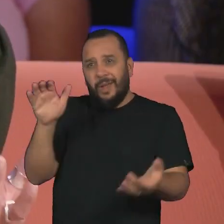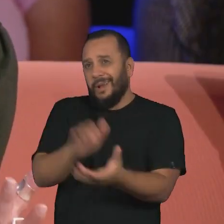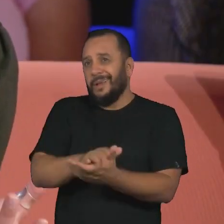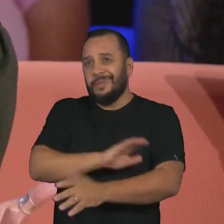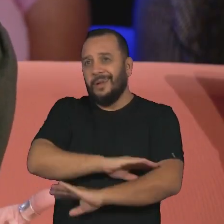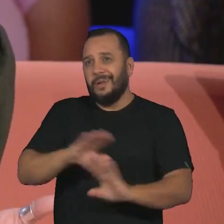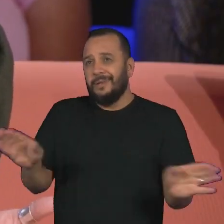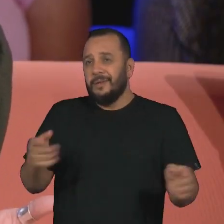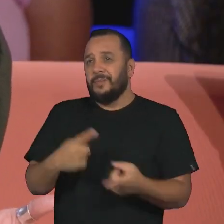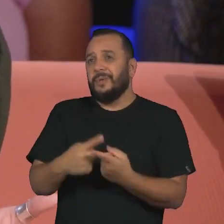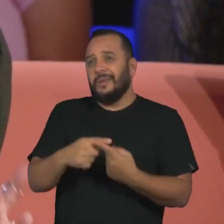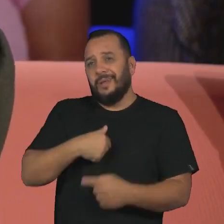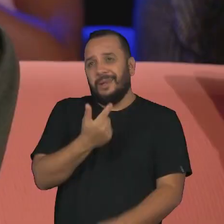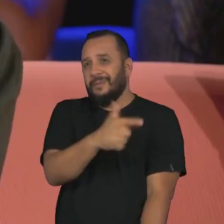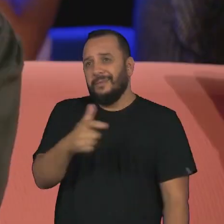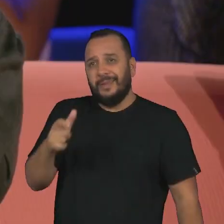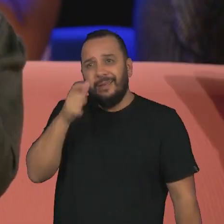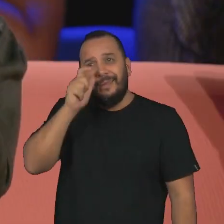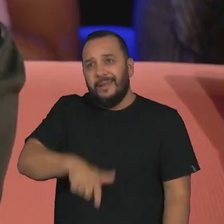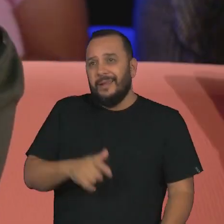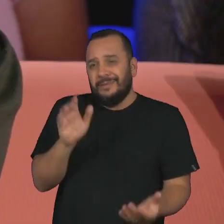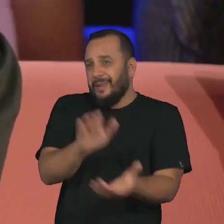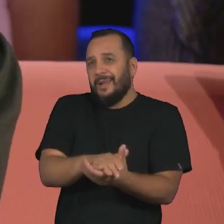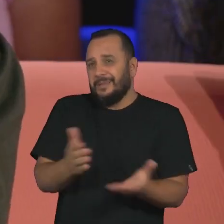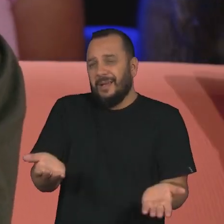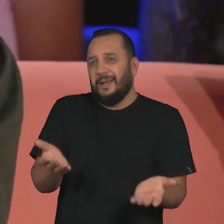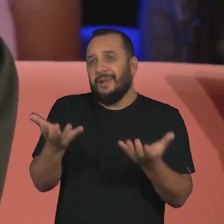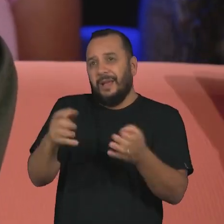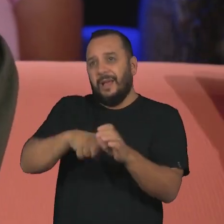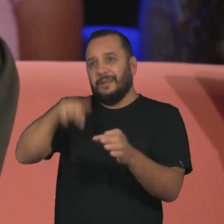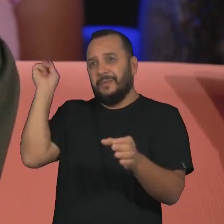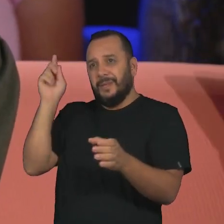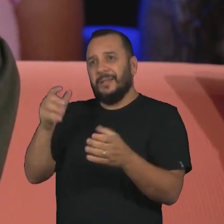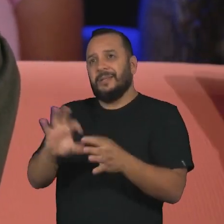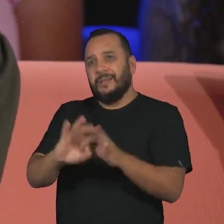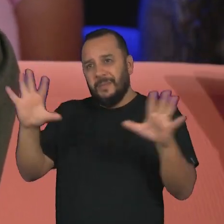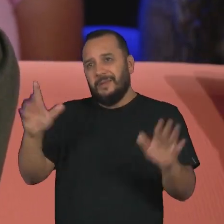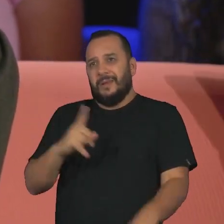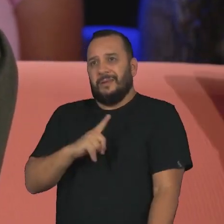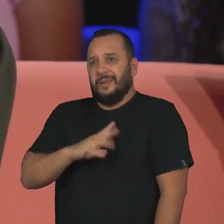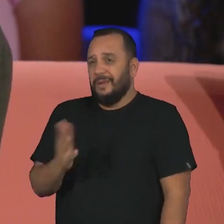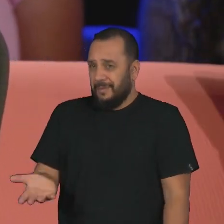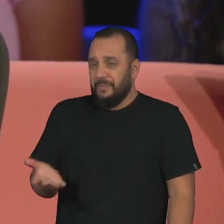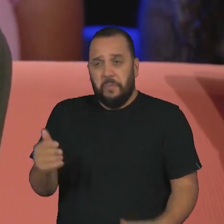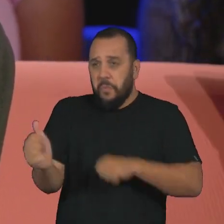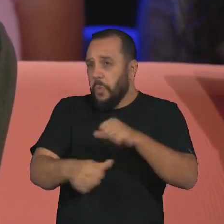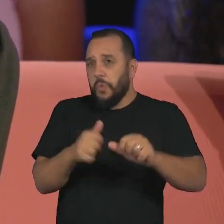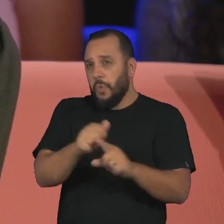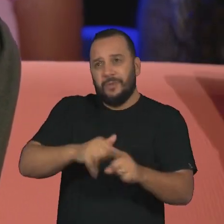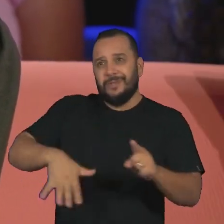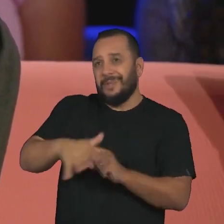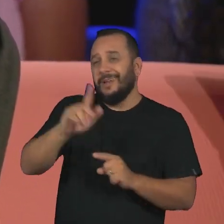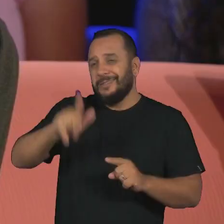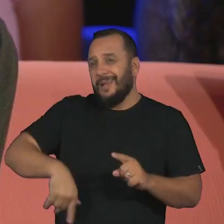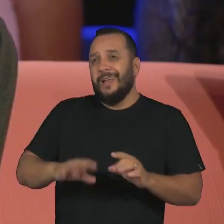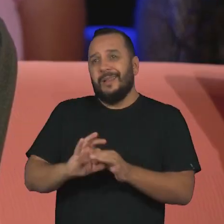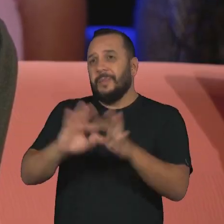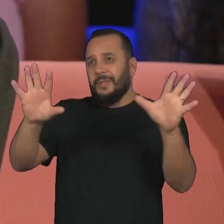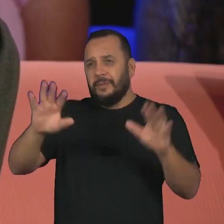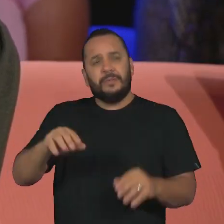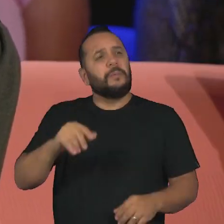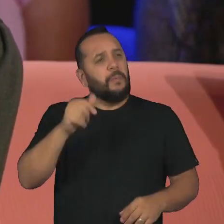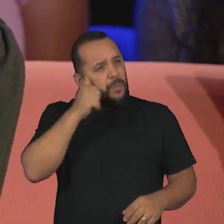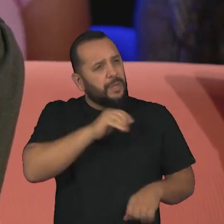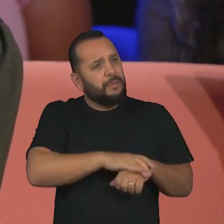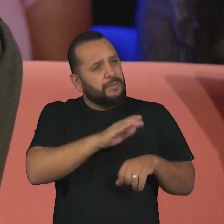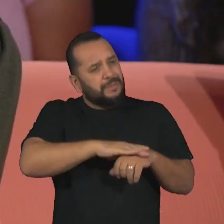matrimônio já não tem esse peso todo. Então, isso está começando a mudar de uma forma que é muito E ter a libertador liberdade de escolher, né? de